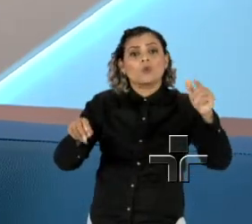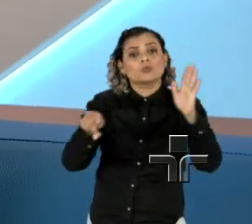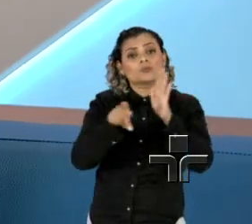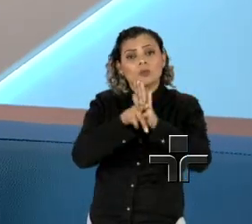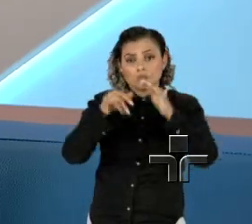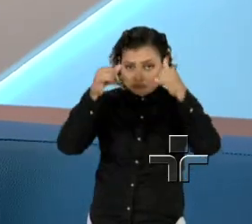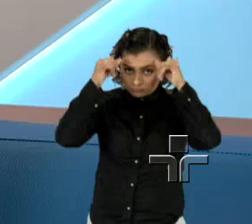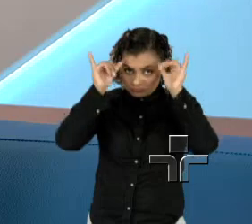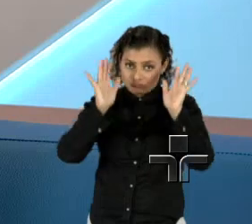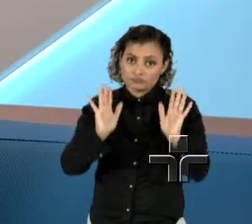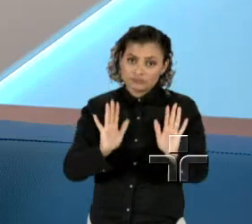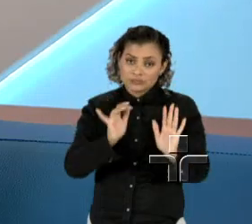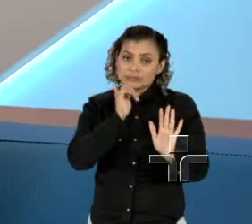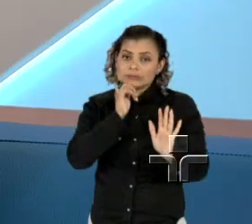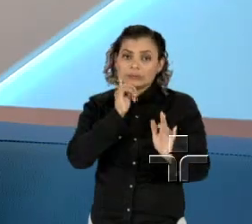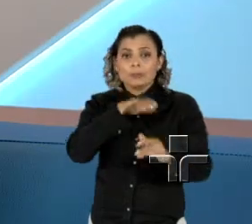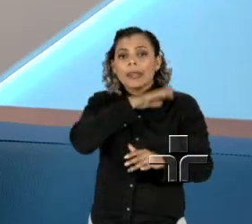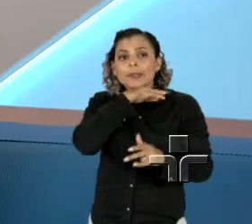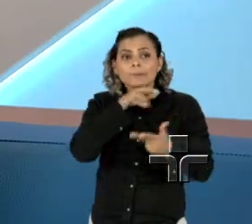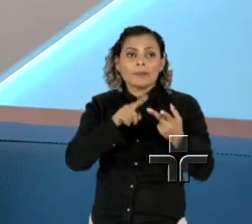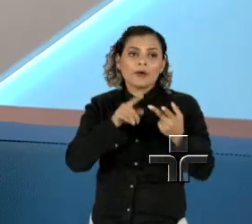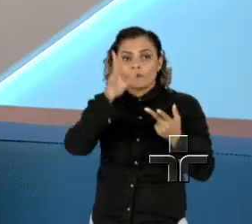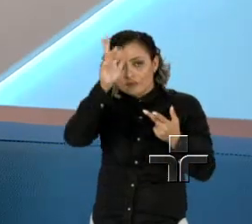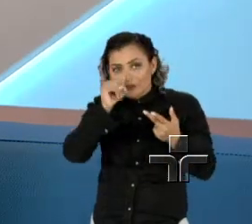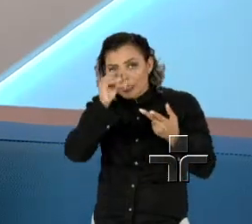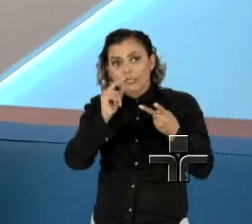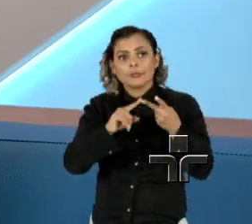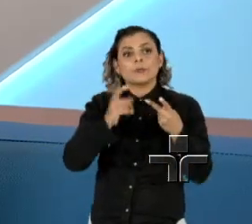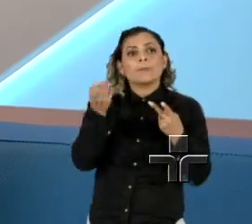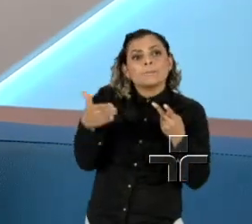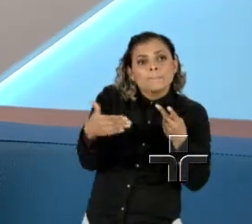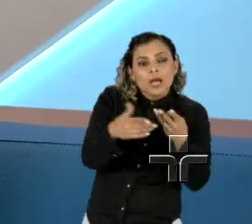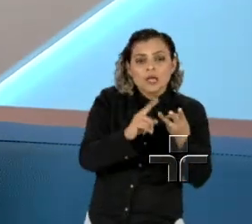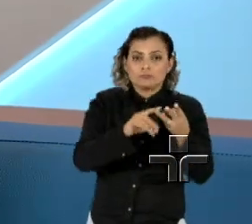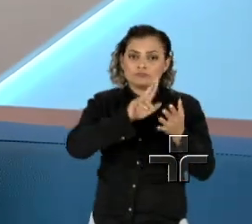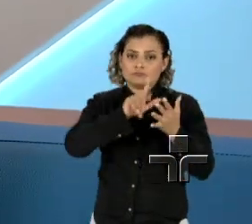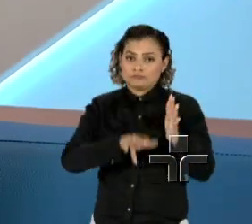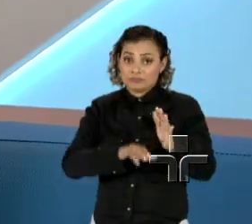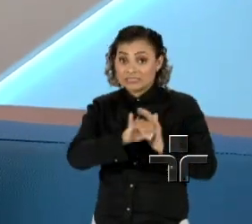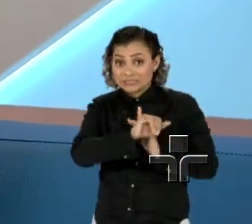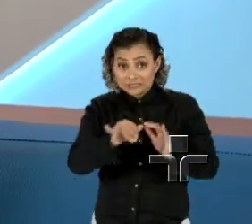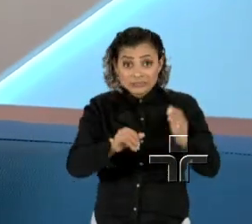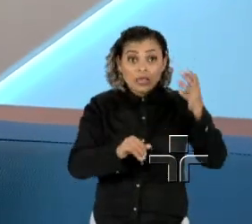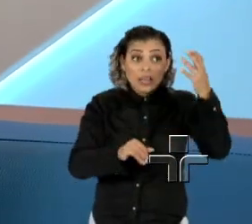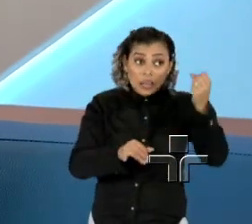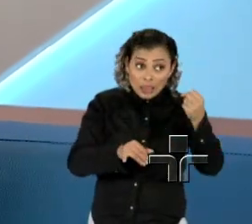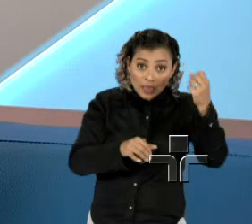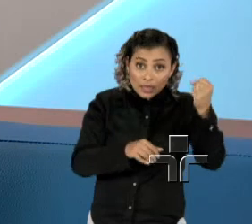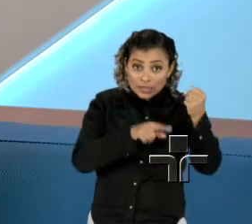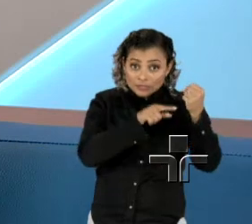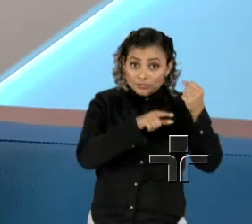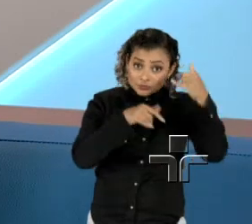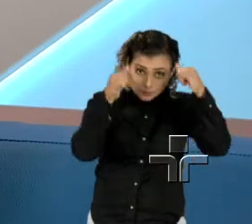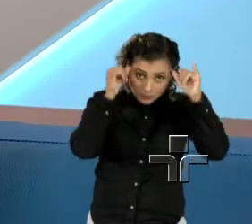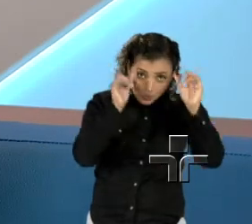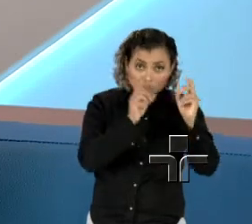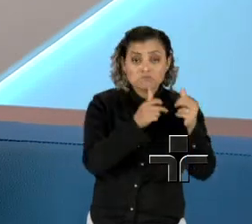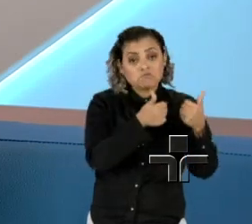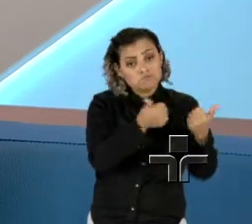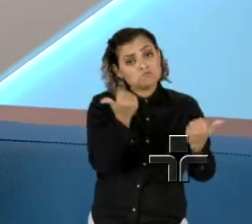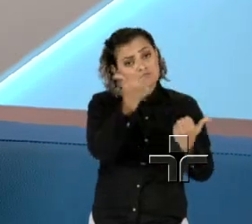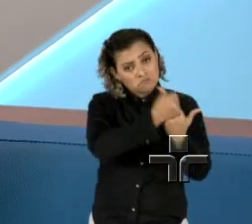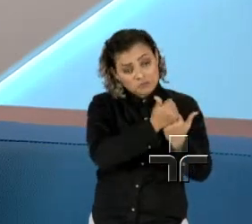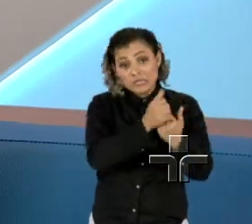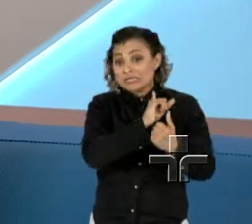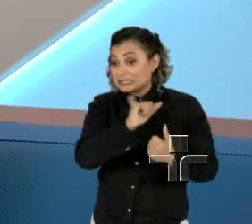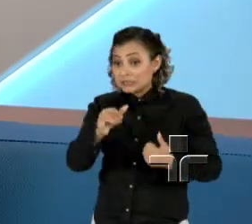animal. Se por acaso ela já consuma leite, o leite de vaca, ou se ela